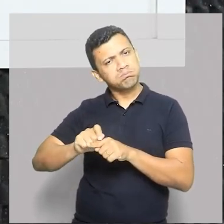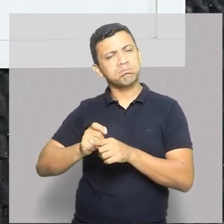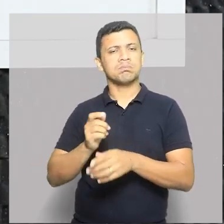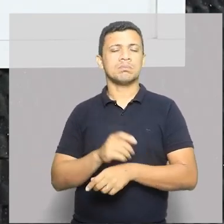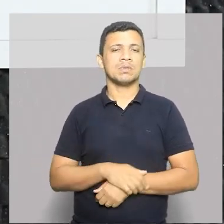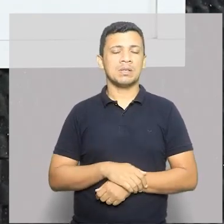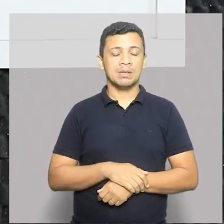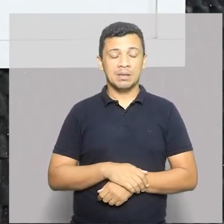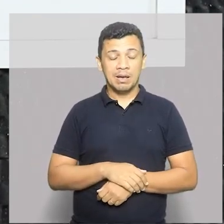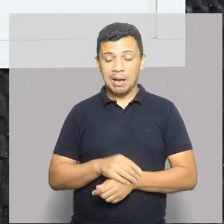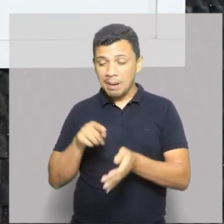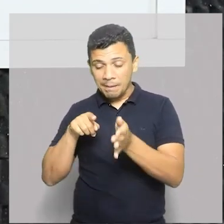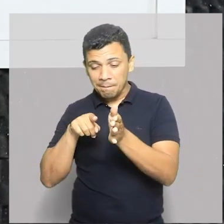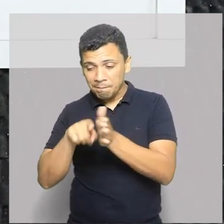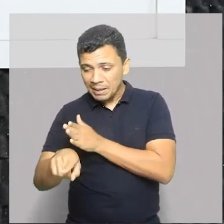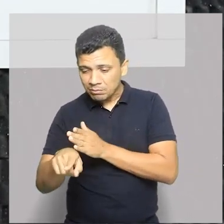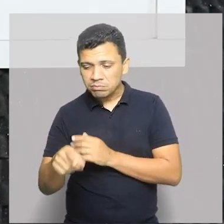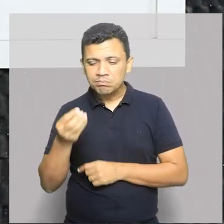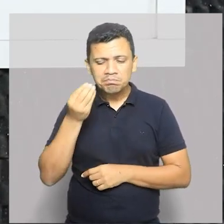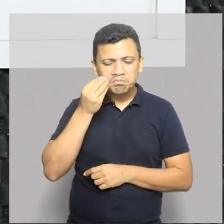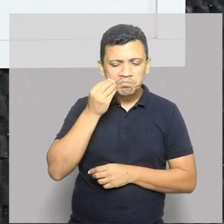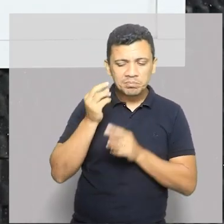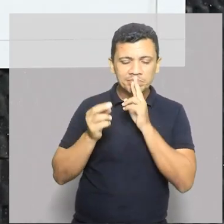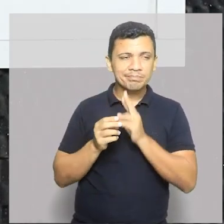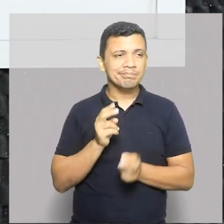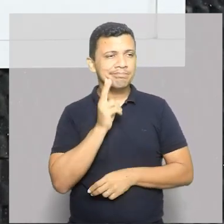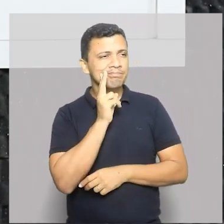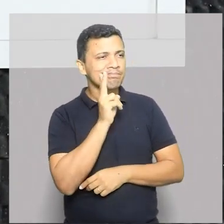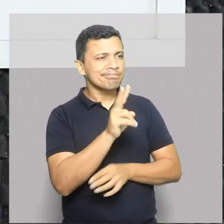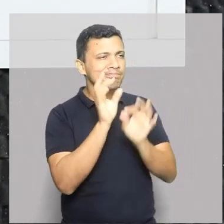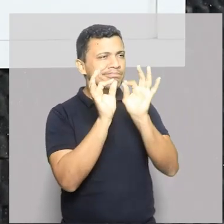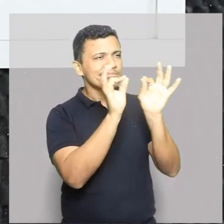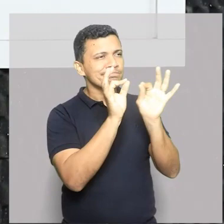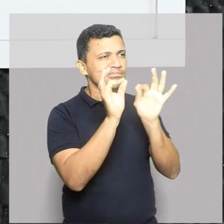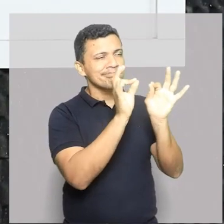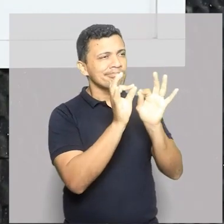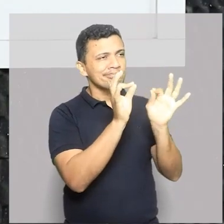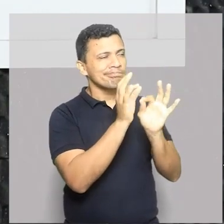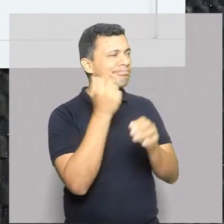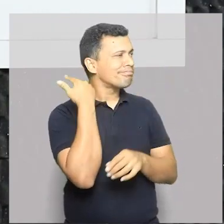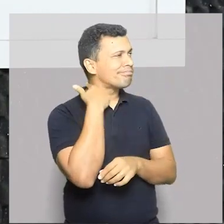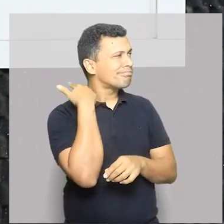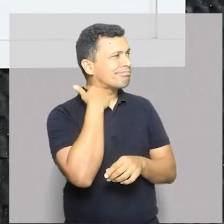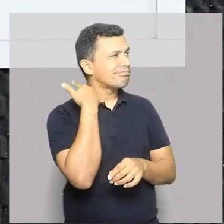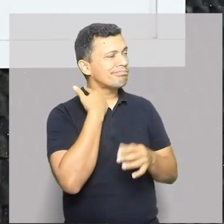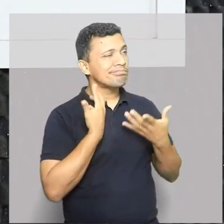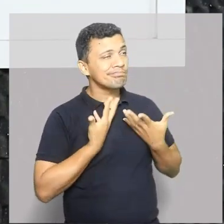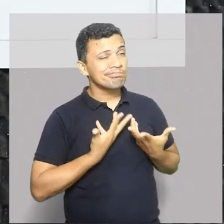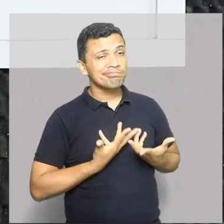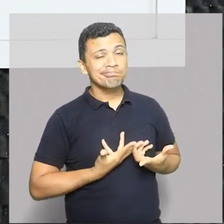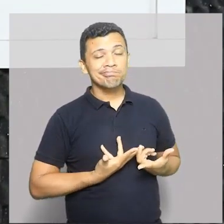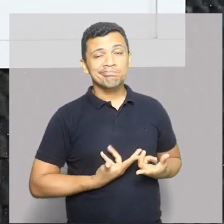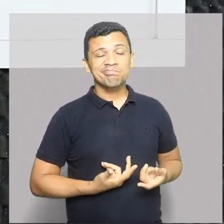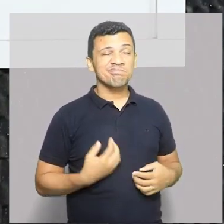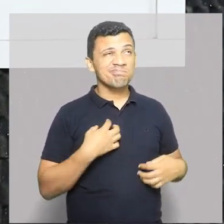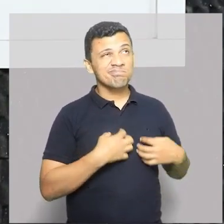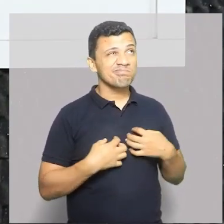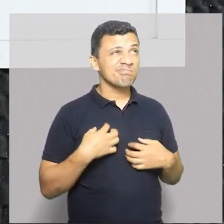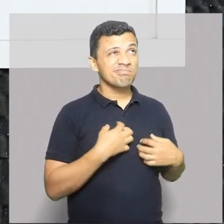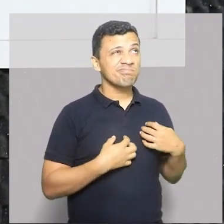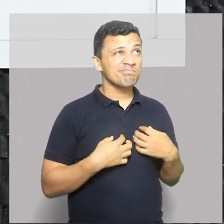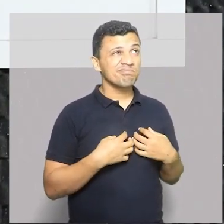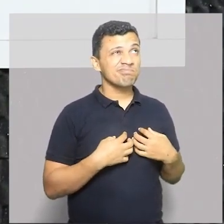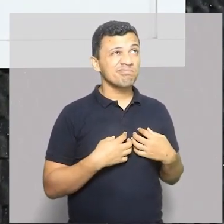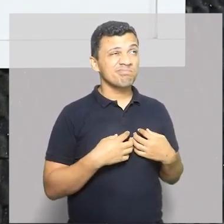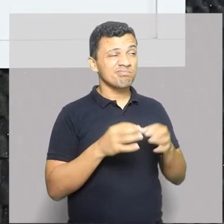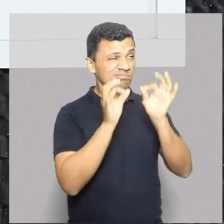questão, tu já vai tentando resolver. Porque se tu ficar só olhando, vai ficar cansativo e tu vai ali, de repente, te estressar e não vai querer